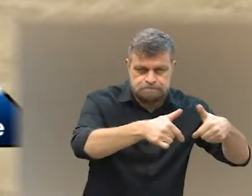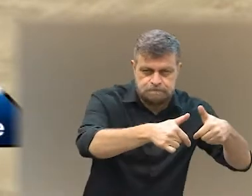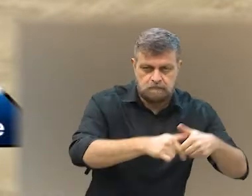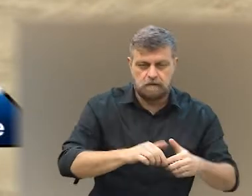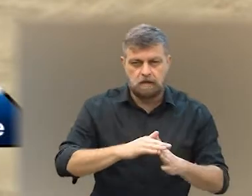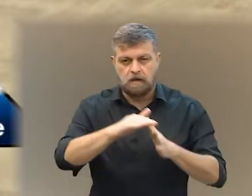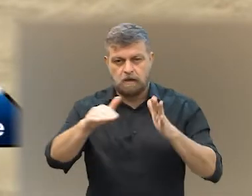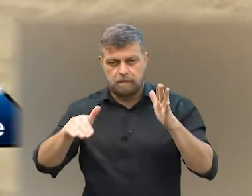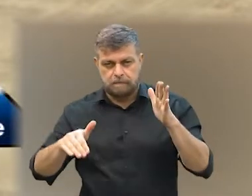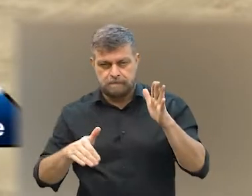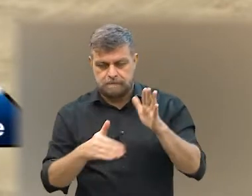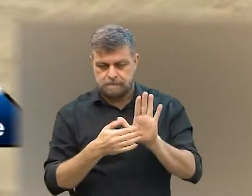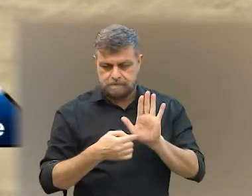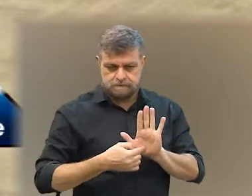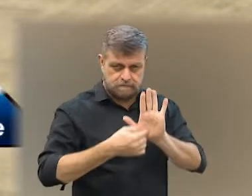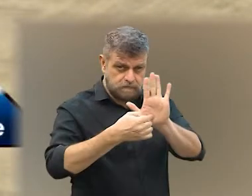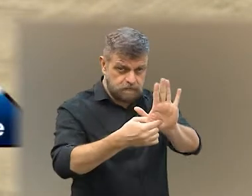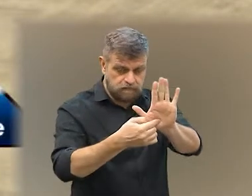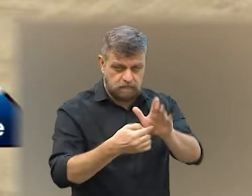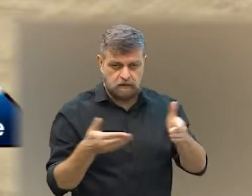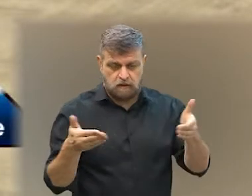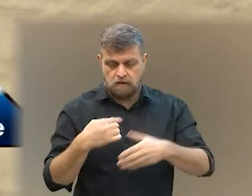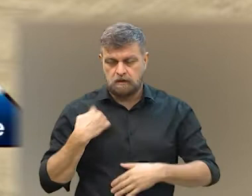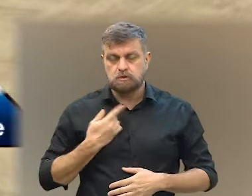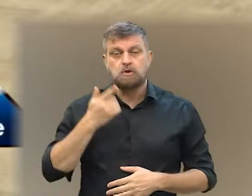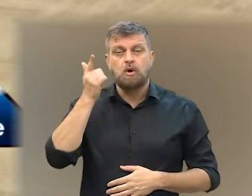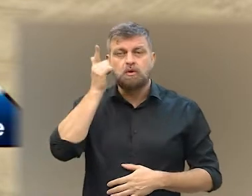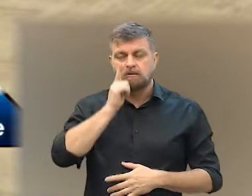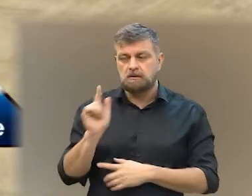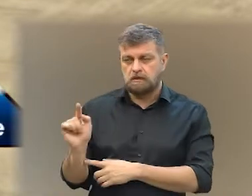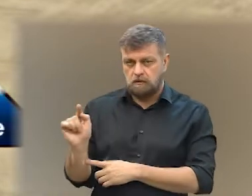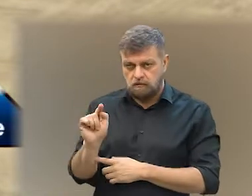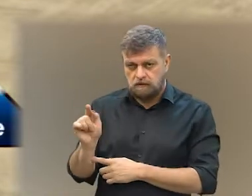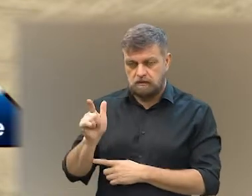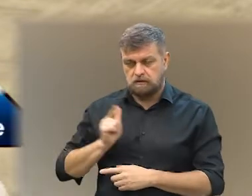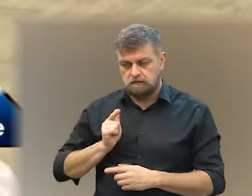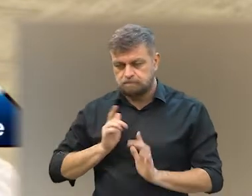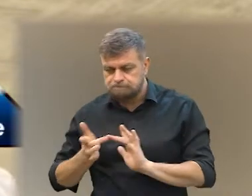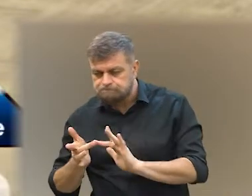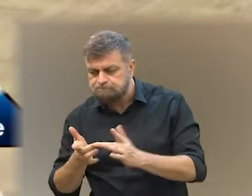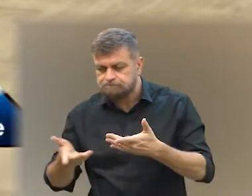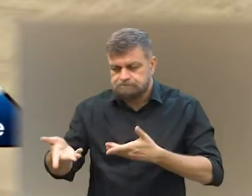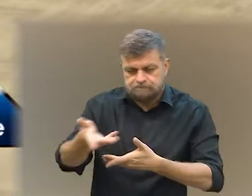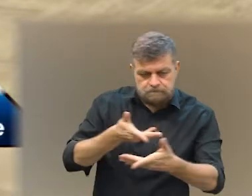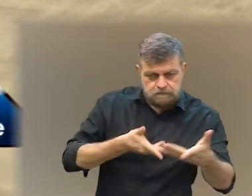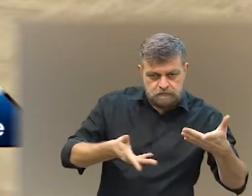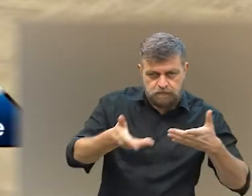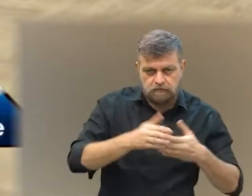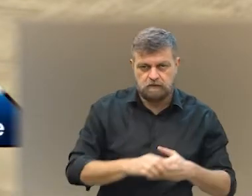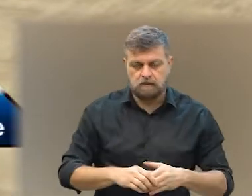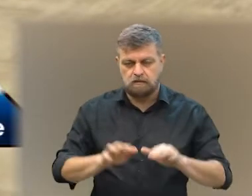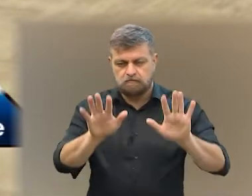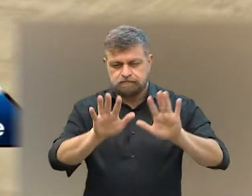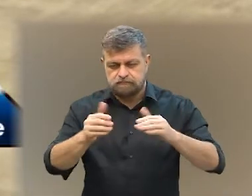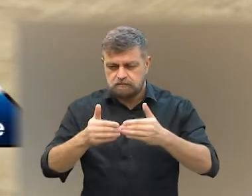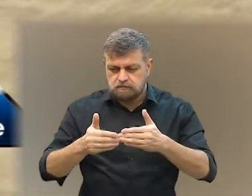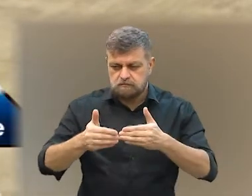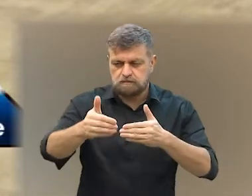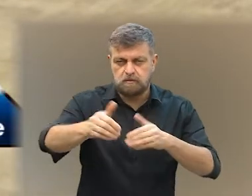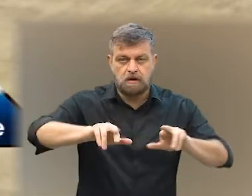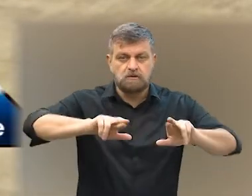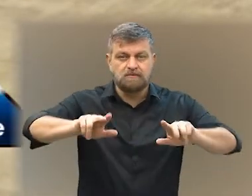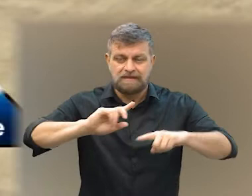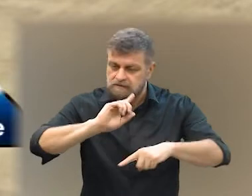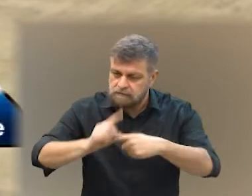toda a sinalização agora para que nós tenhamos a possibilidade de conviver, né, num cenário diferente, num